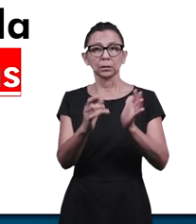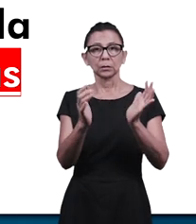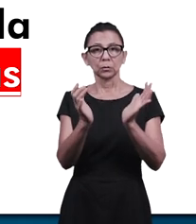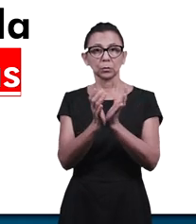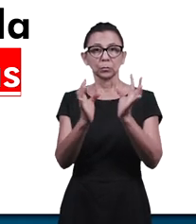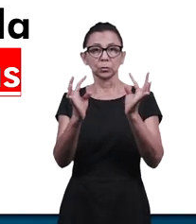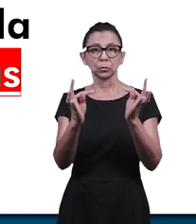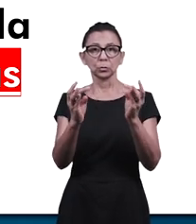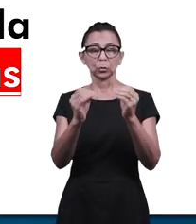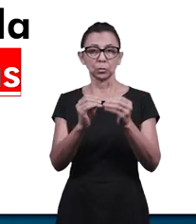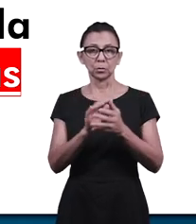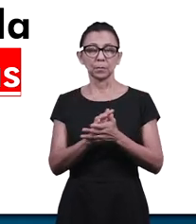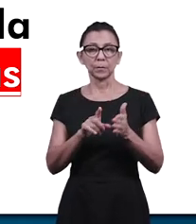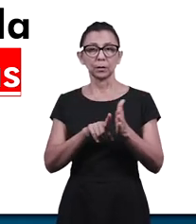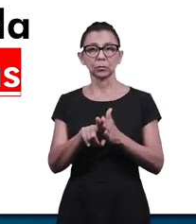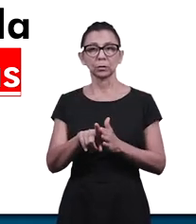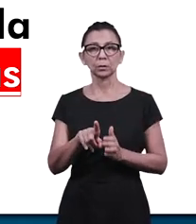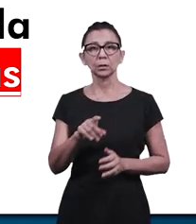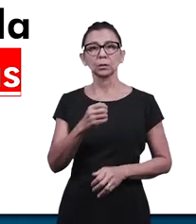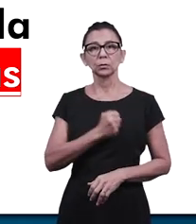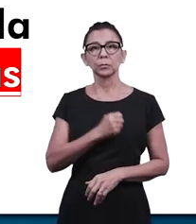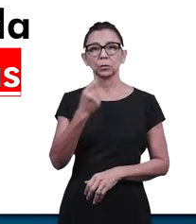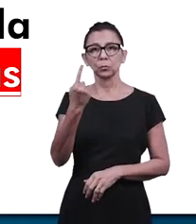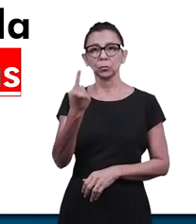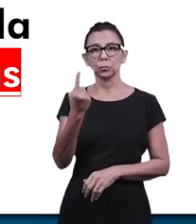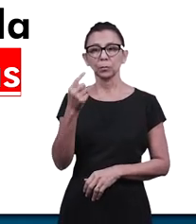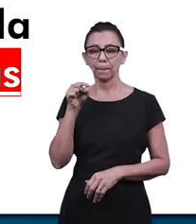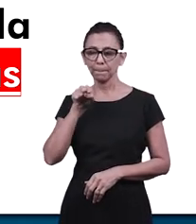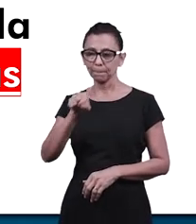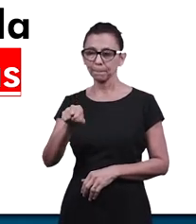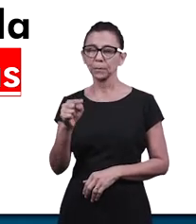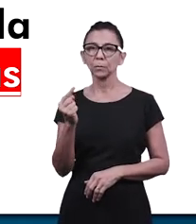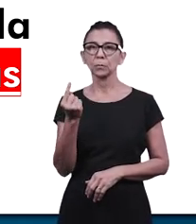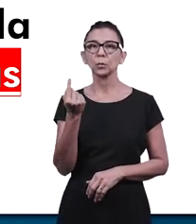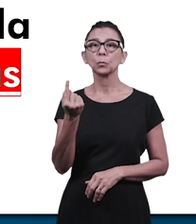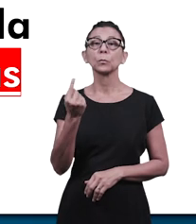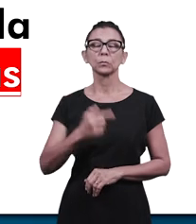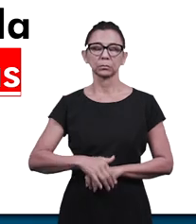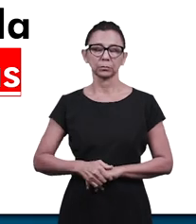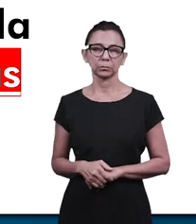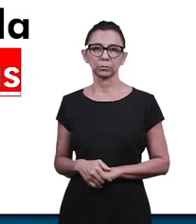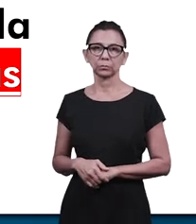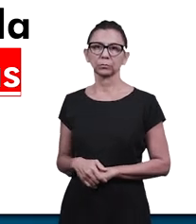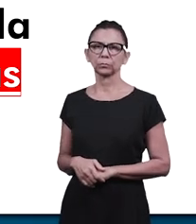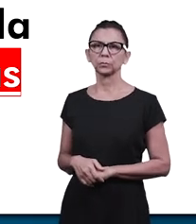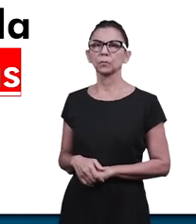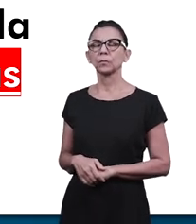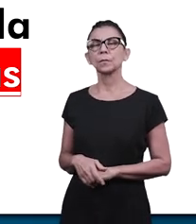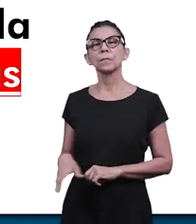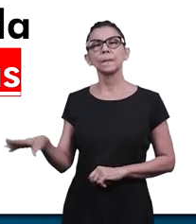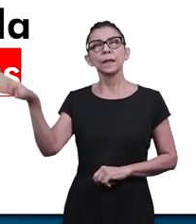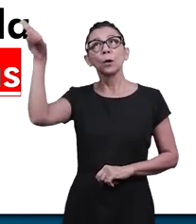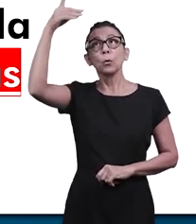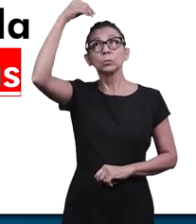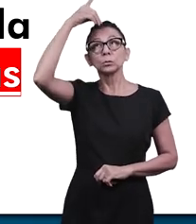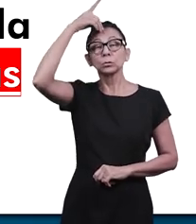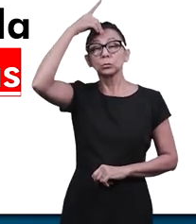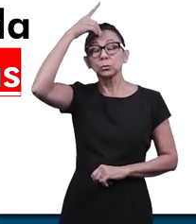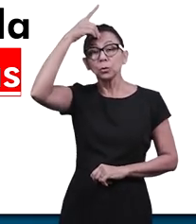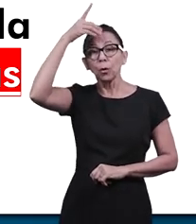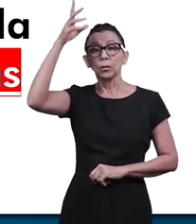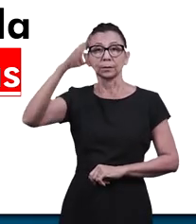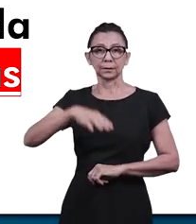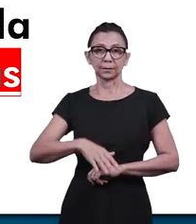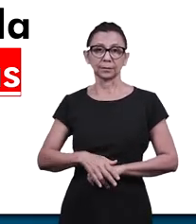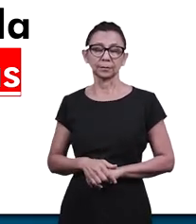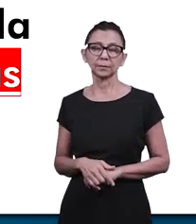todos. Então a pergunta 1.1, ela diz assim, pergunta 1.1, como os dons espirituais devem